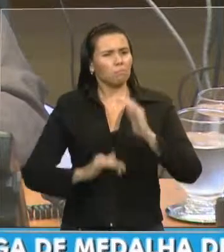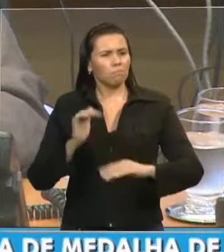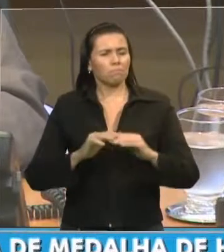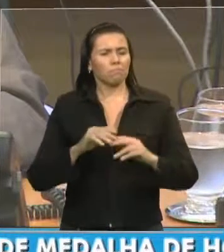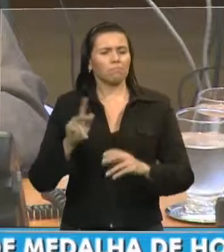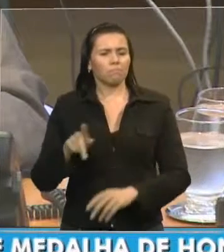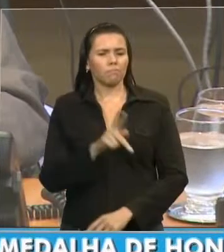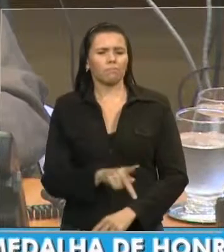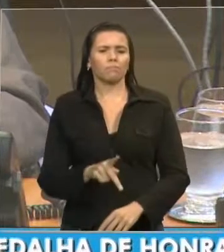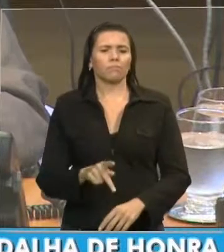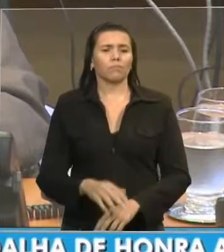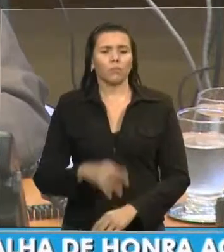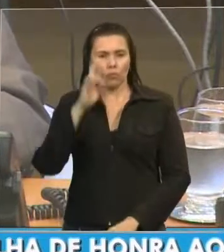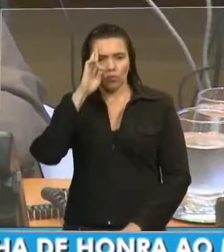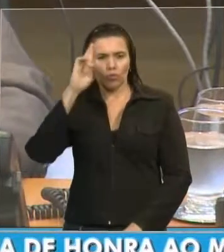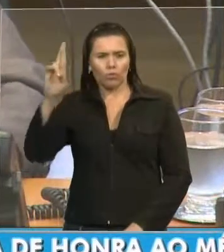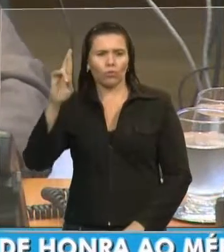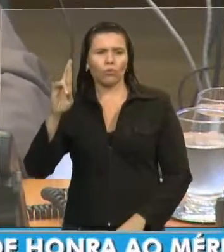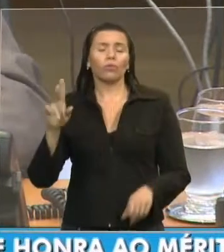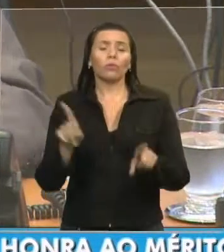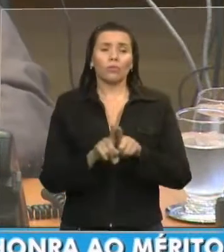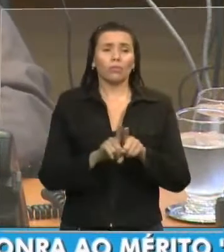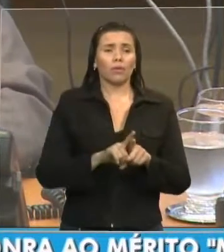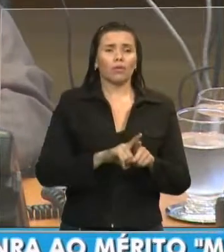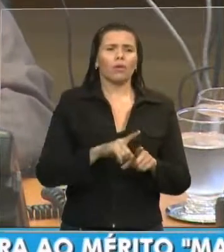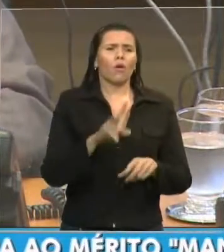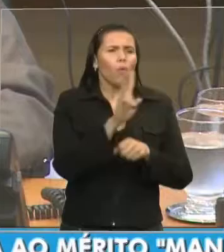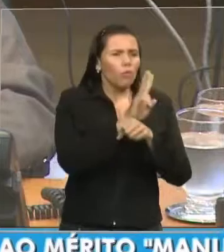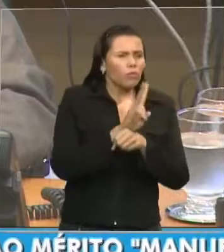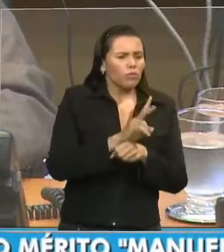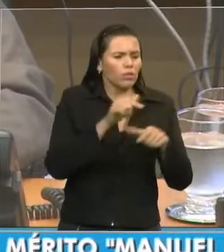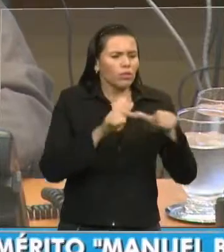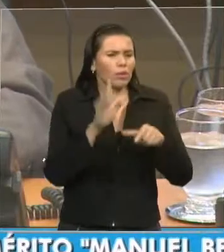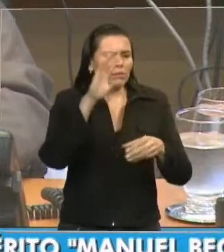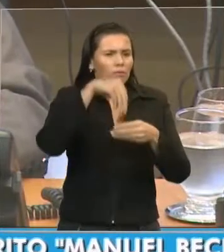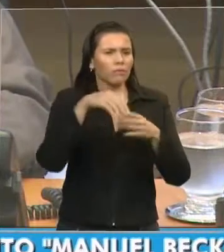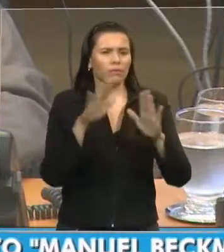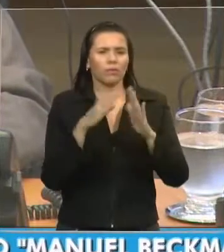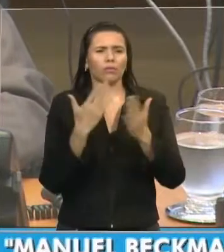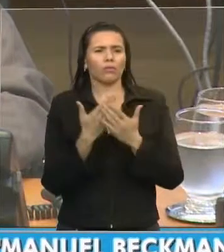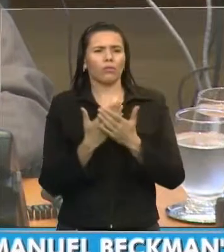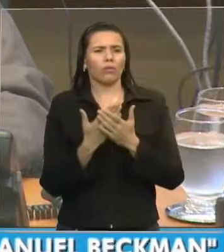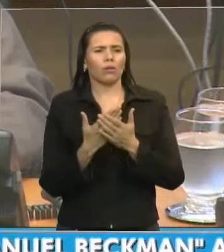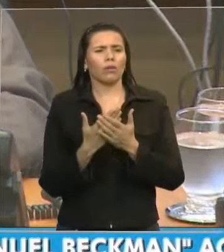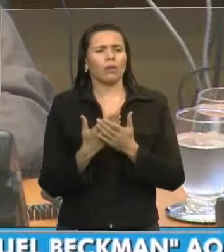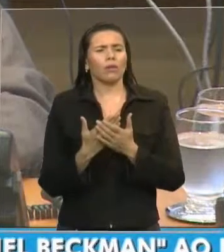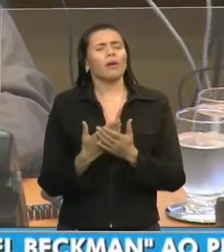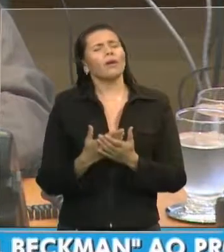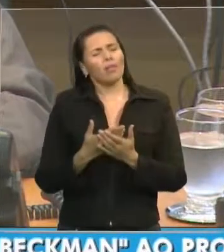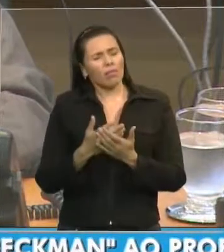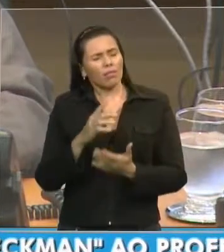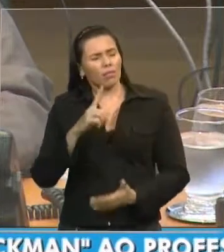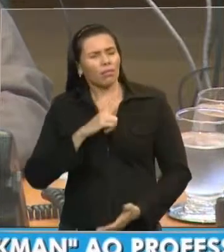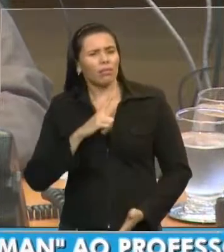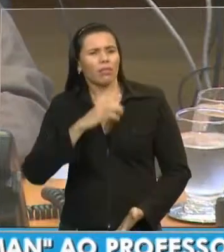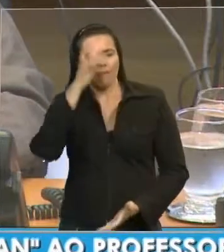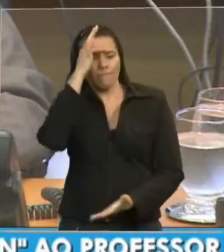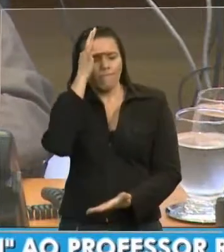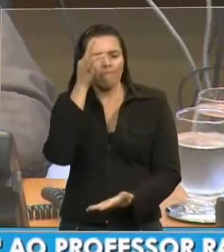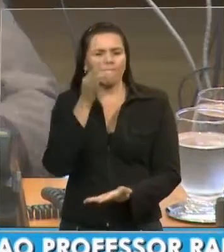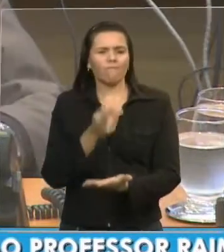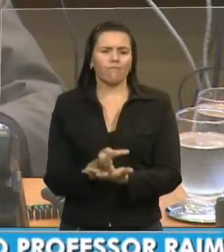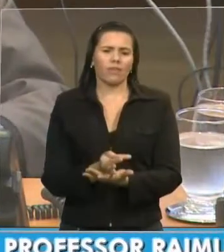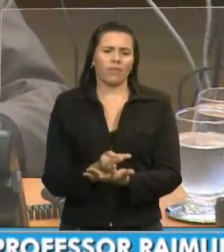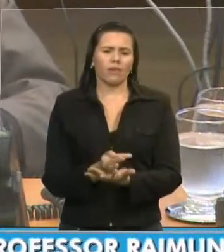que não desanimem. A educação faz diferença e a esperança e a perseverança